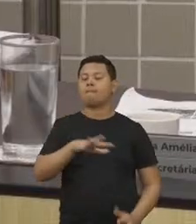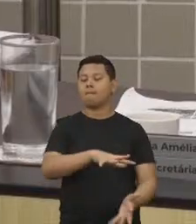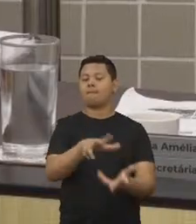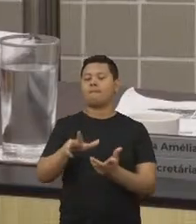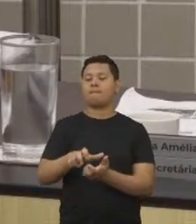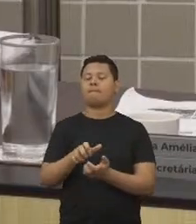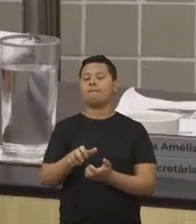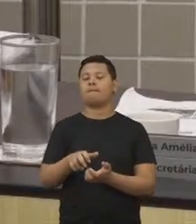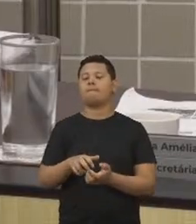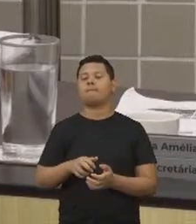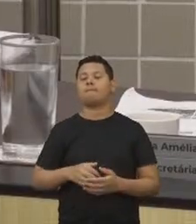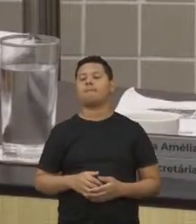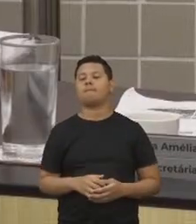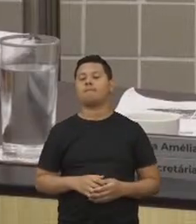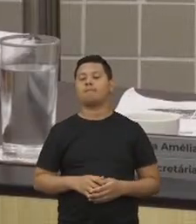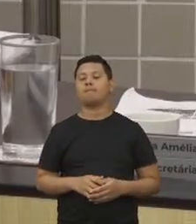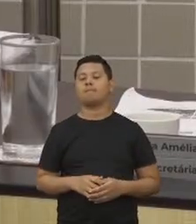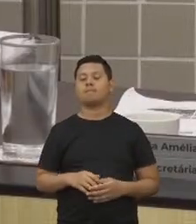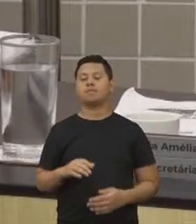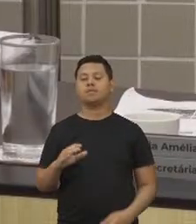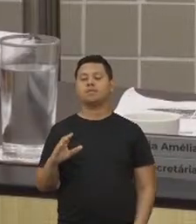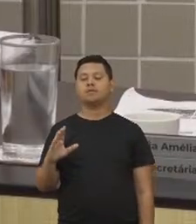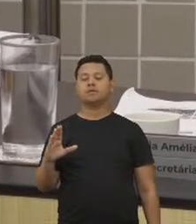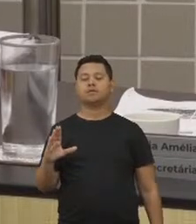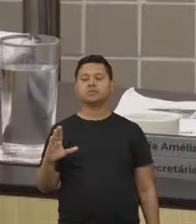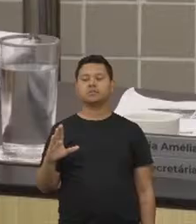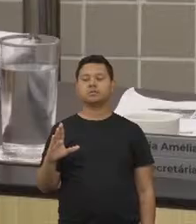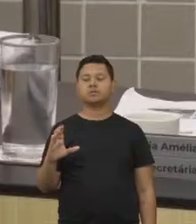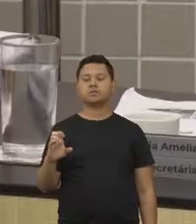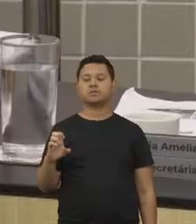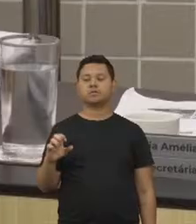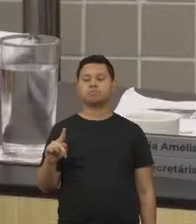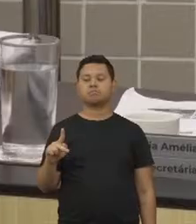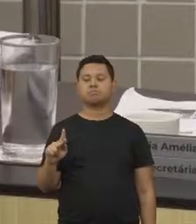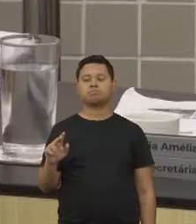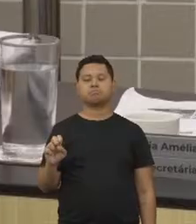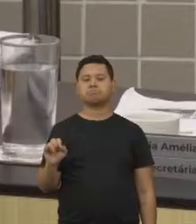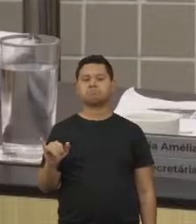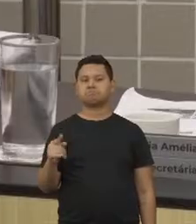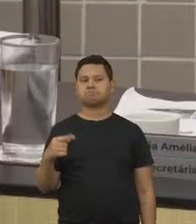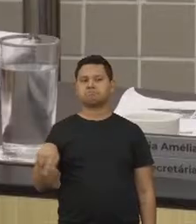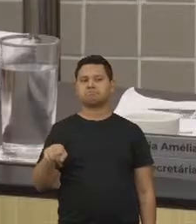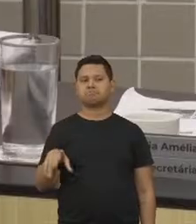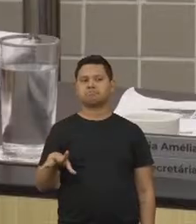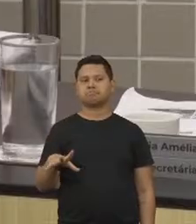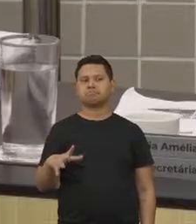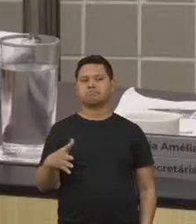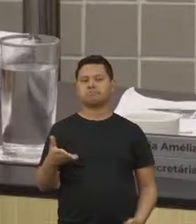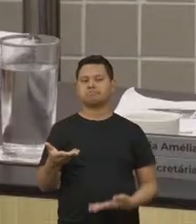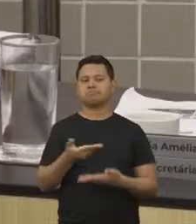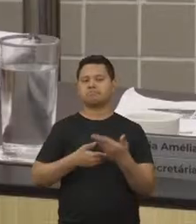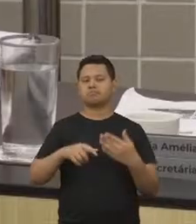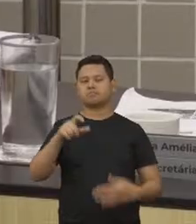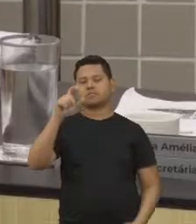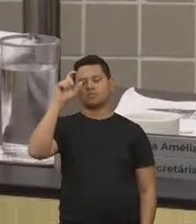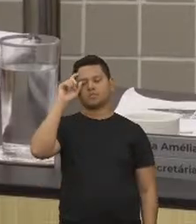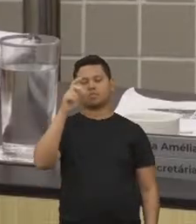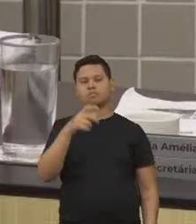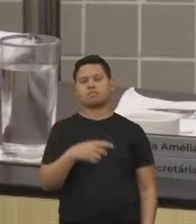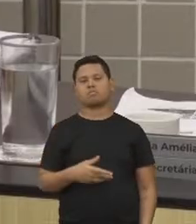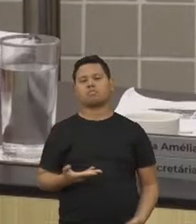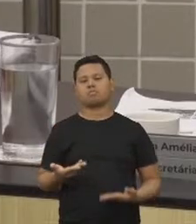Mundial da Sepse, celebrado em 11 de setembro. Autoria, Marcelo Dantas. Moção